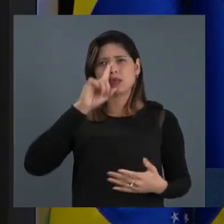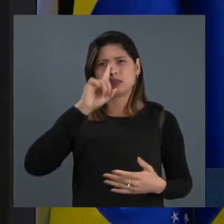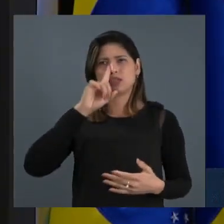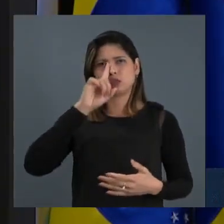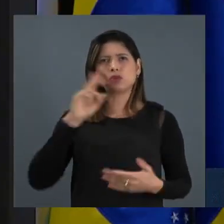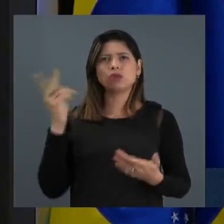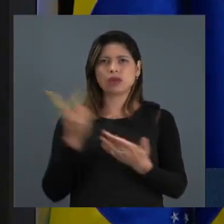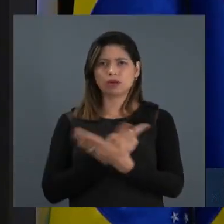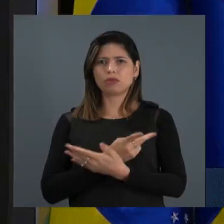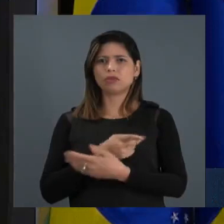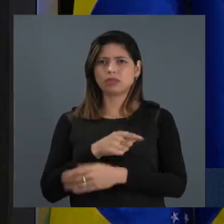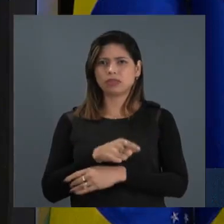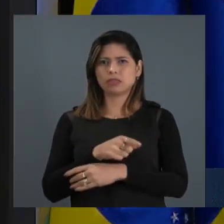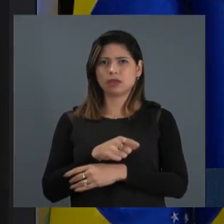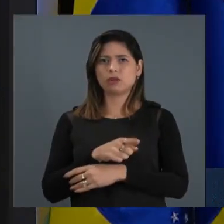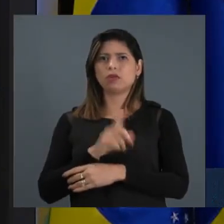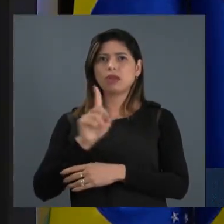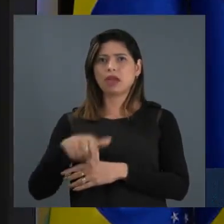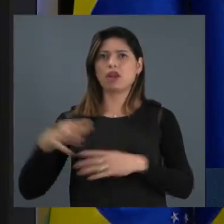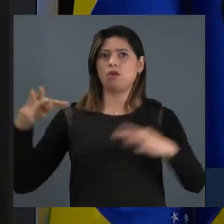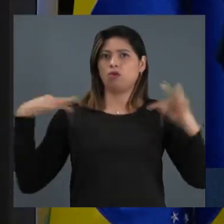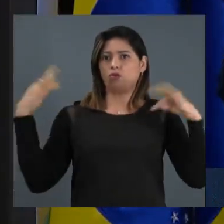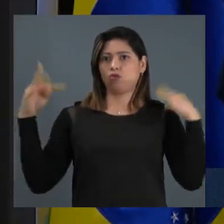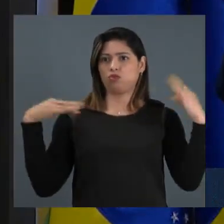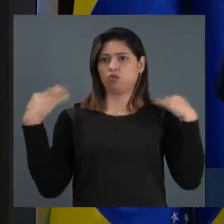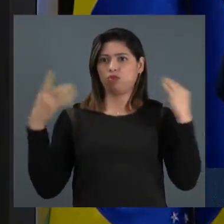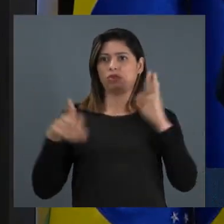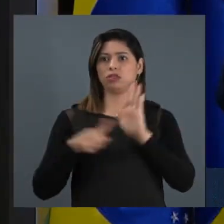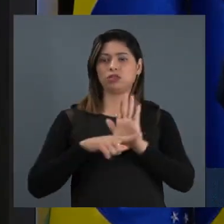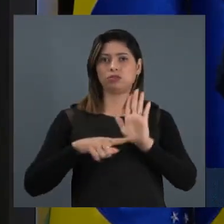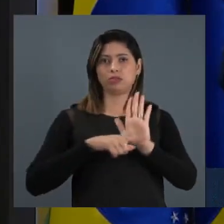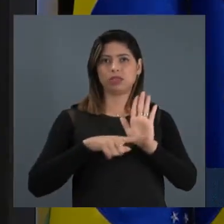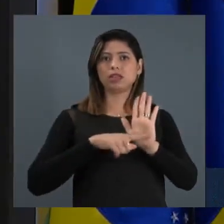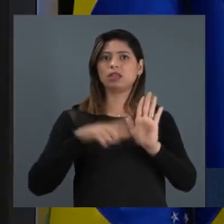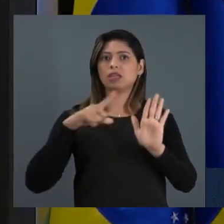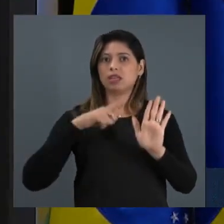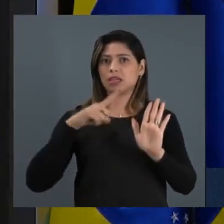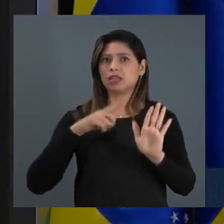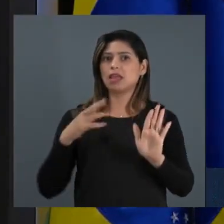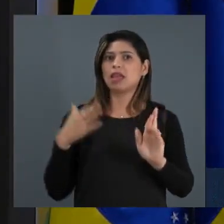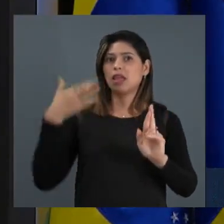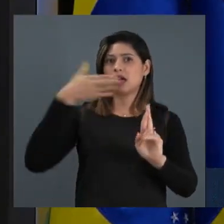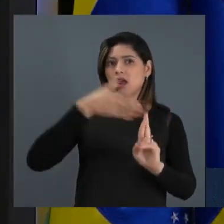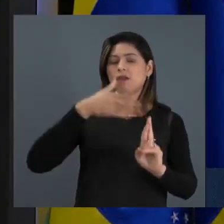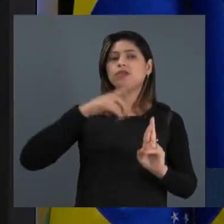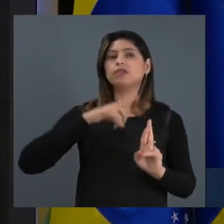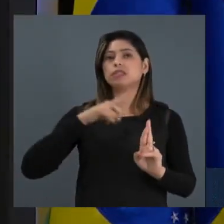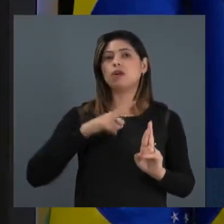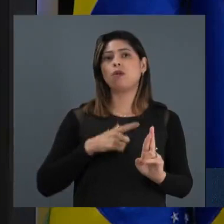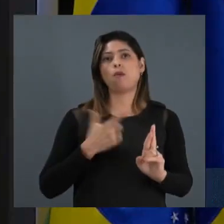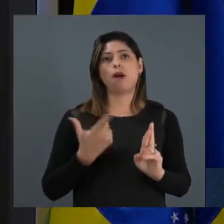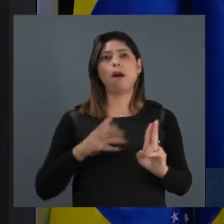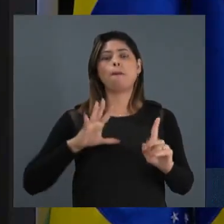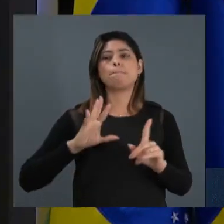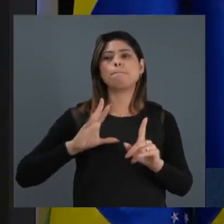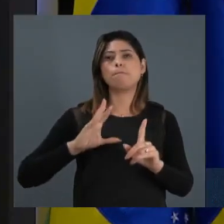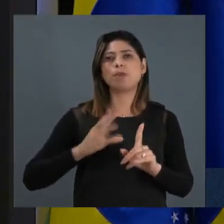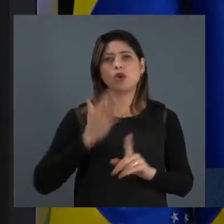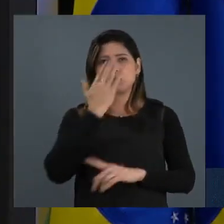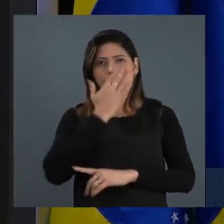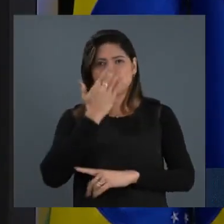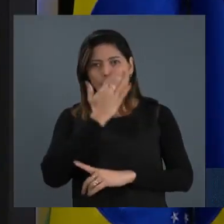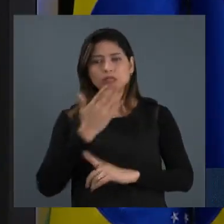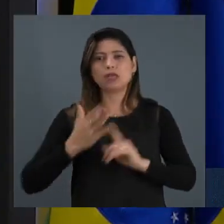do chamado turismo negativo, relacionado à prostituição, pedofilia e drogas, que esse tipo de